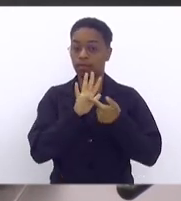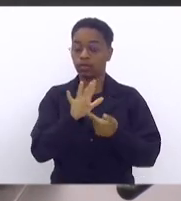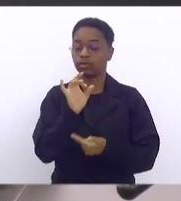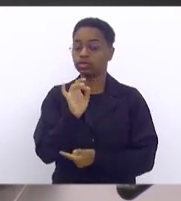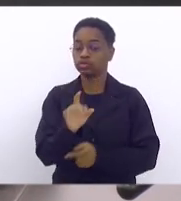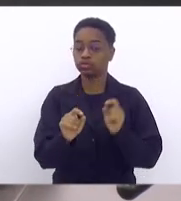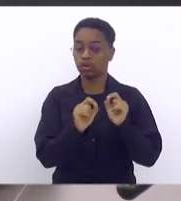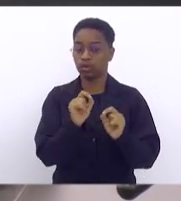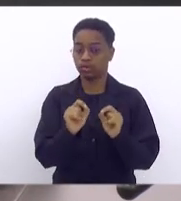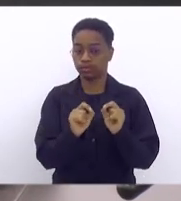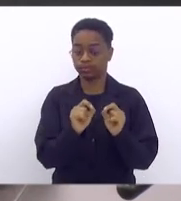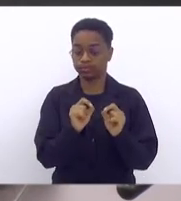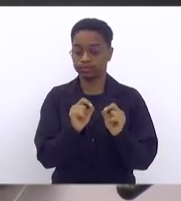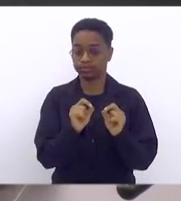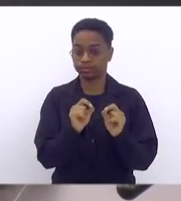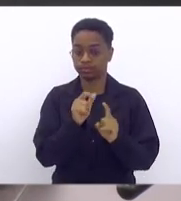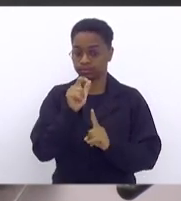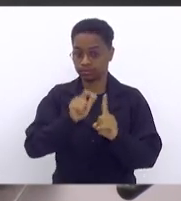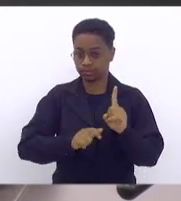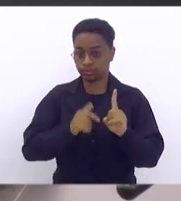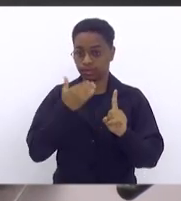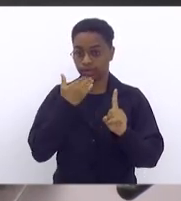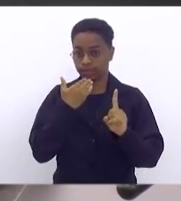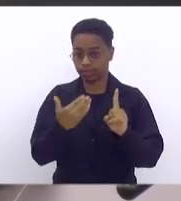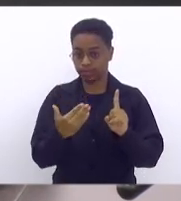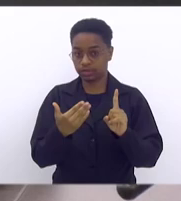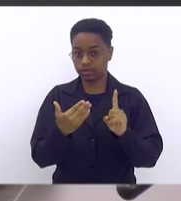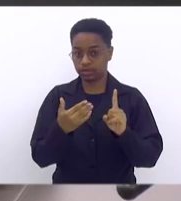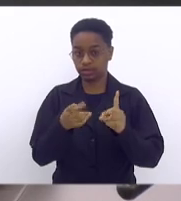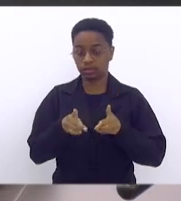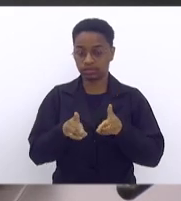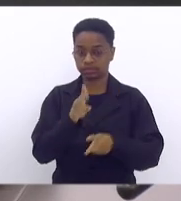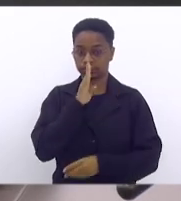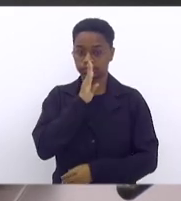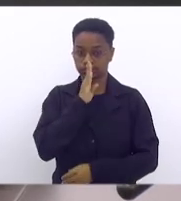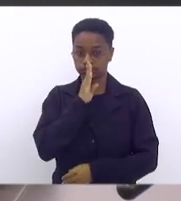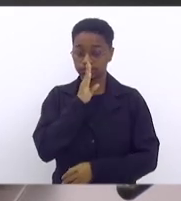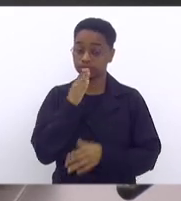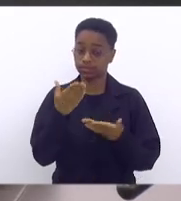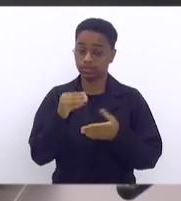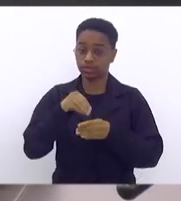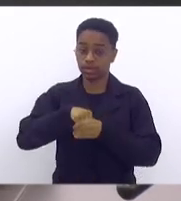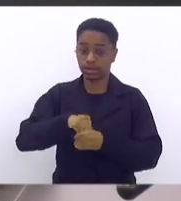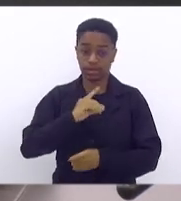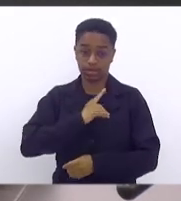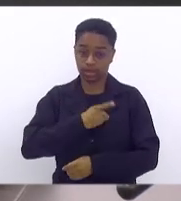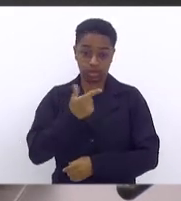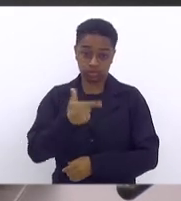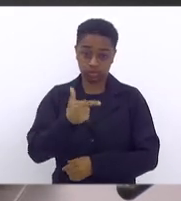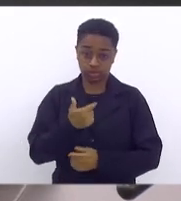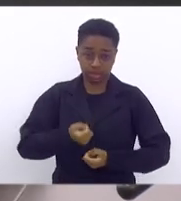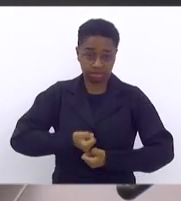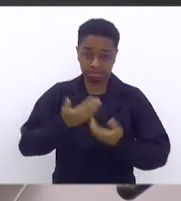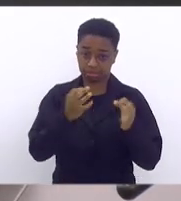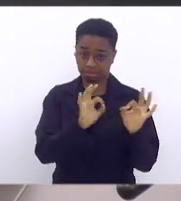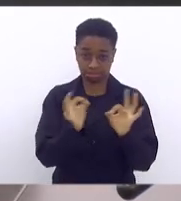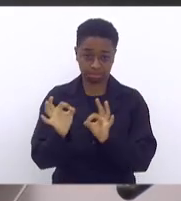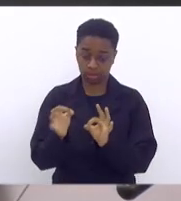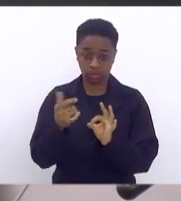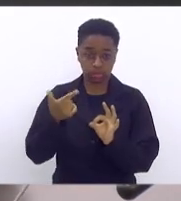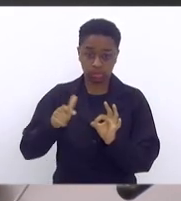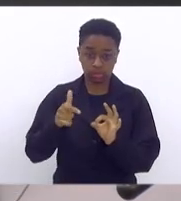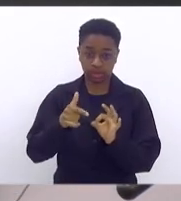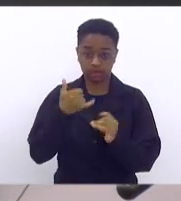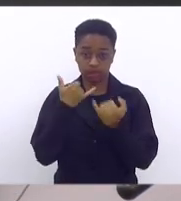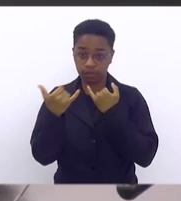ela pediu para ser mantida em silêncio. Então, assim, na delegacia, ela não prestou nenhuma declaração. Não tem nada nos autos